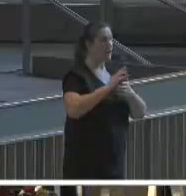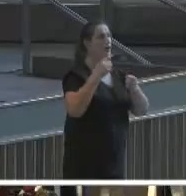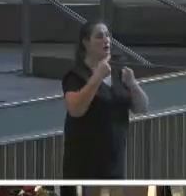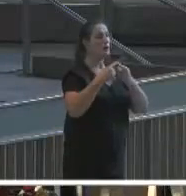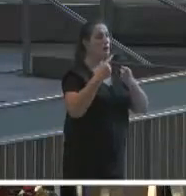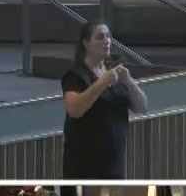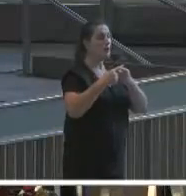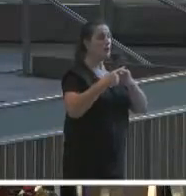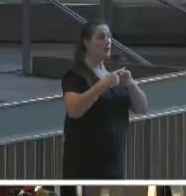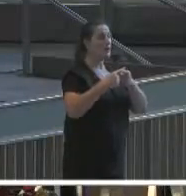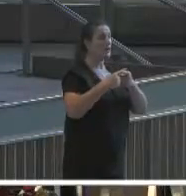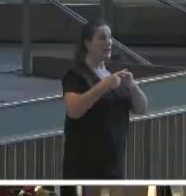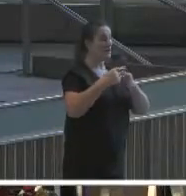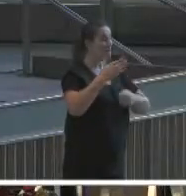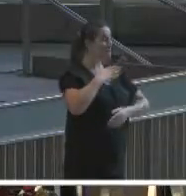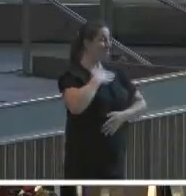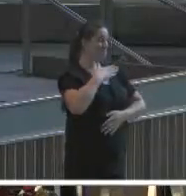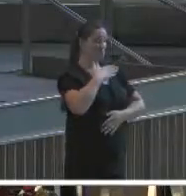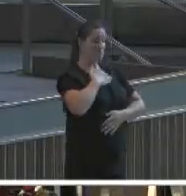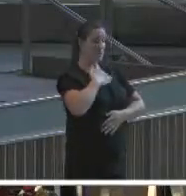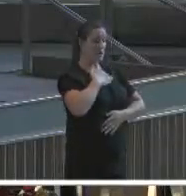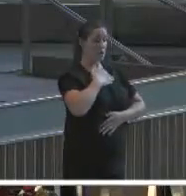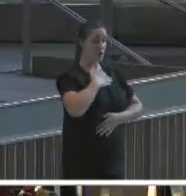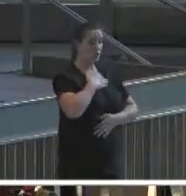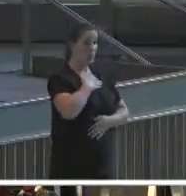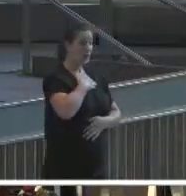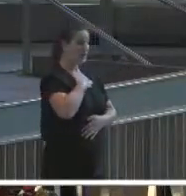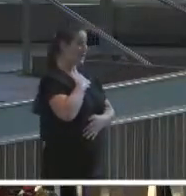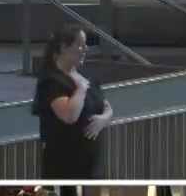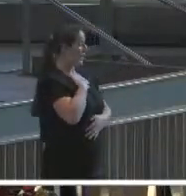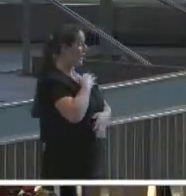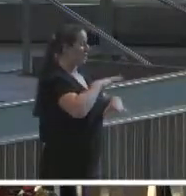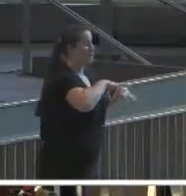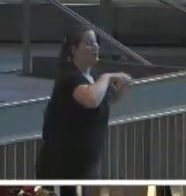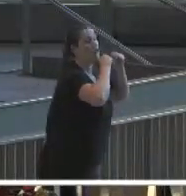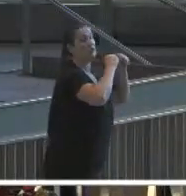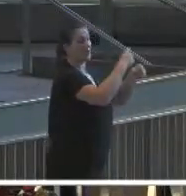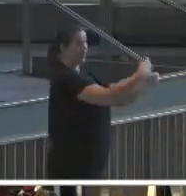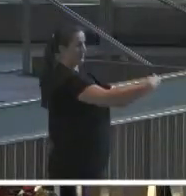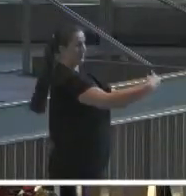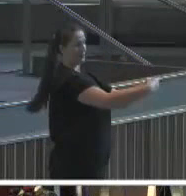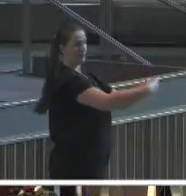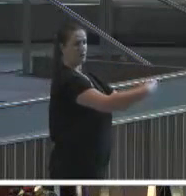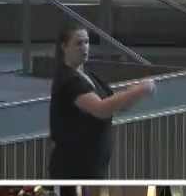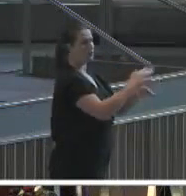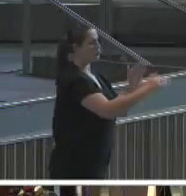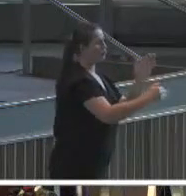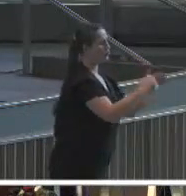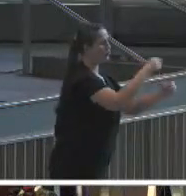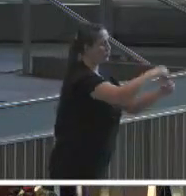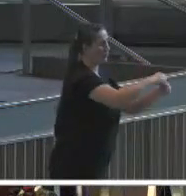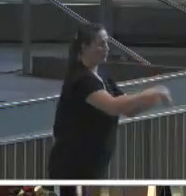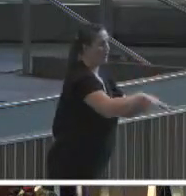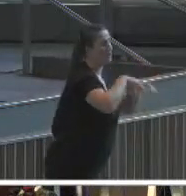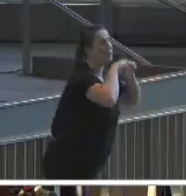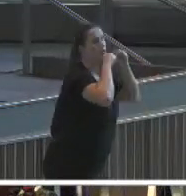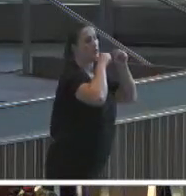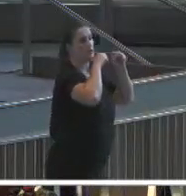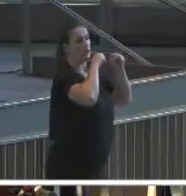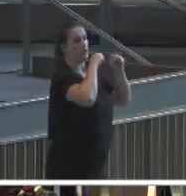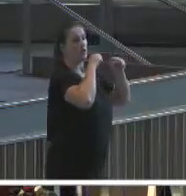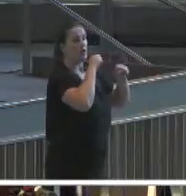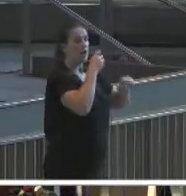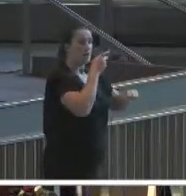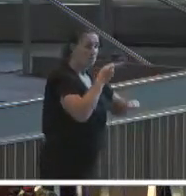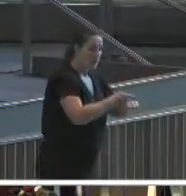primícia para mim, está condenado e amaldiçoado tudo que esteja nessa cidade, e a prata, o ouro,